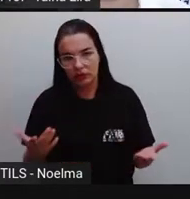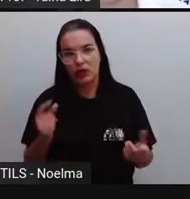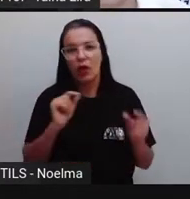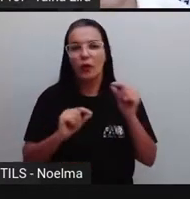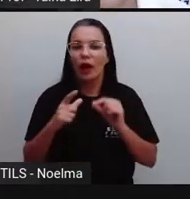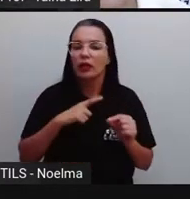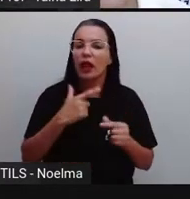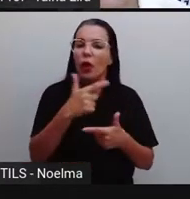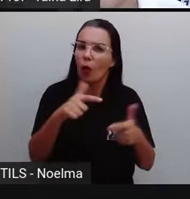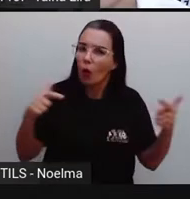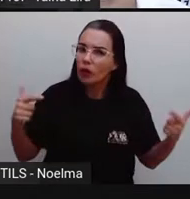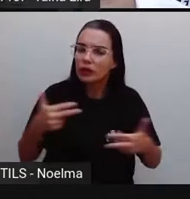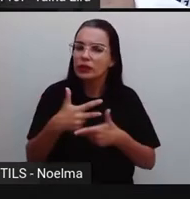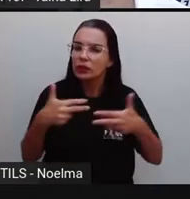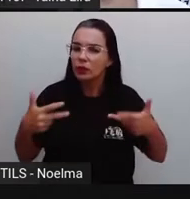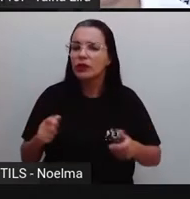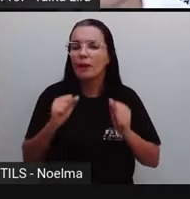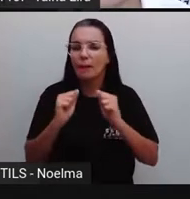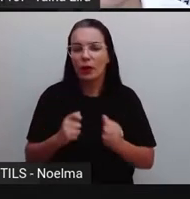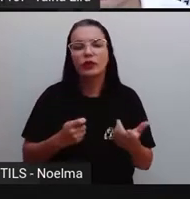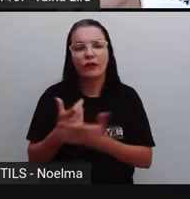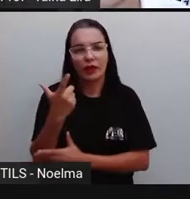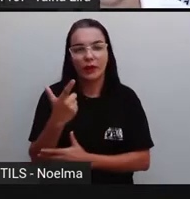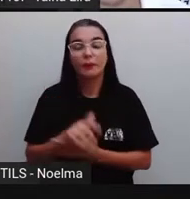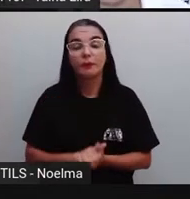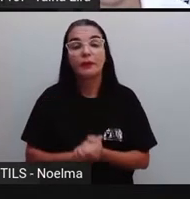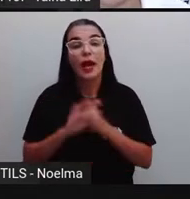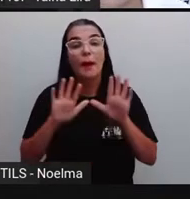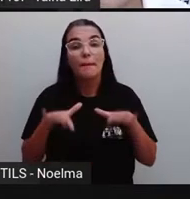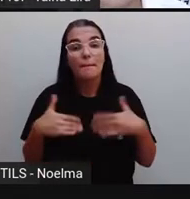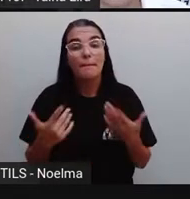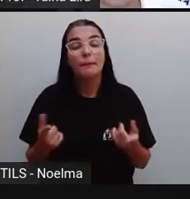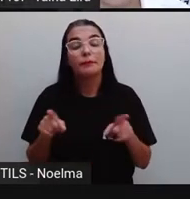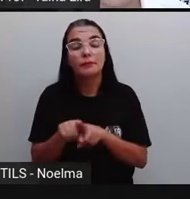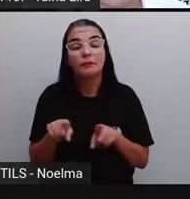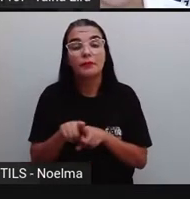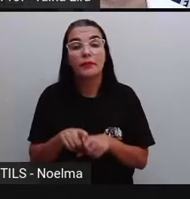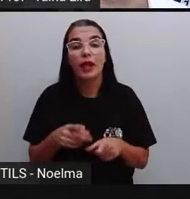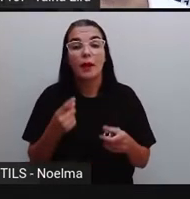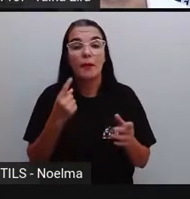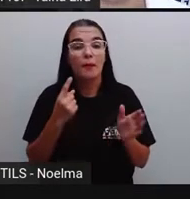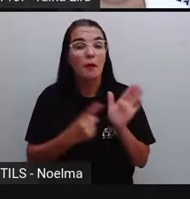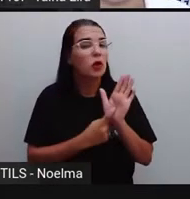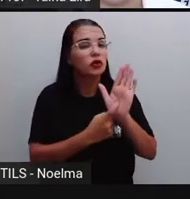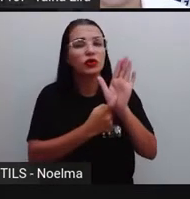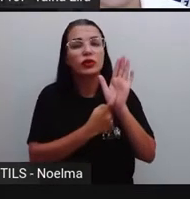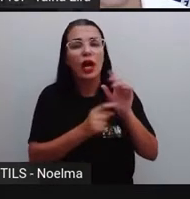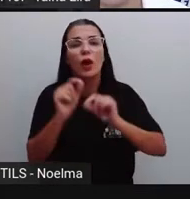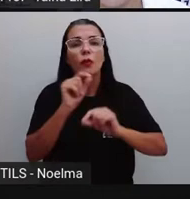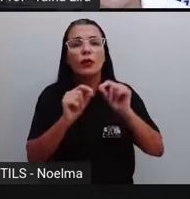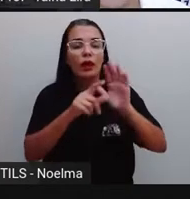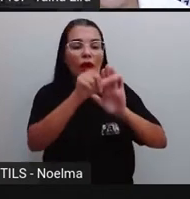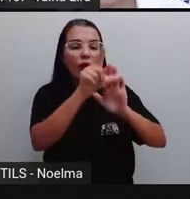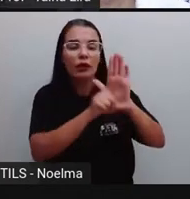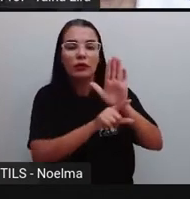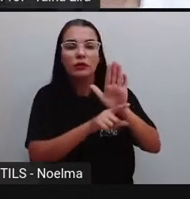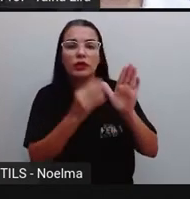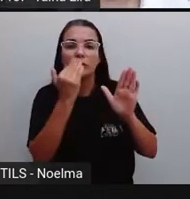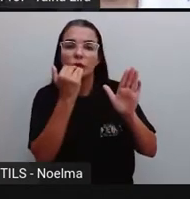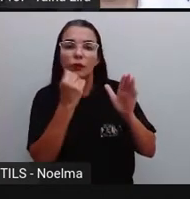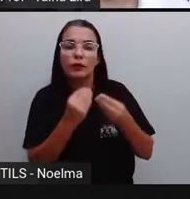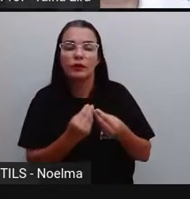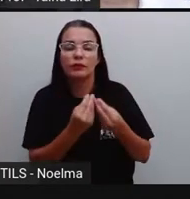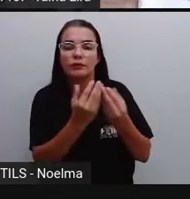pratos, outros tipos de sanduíches, mas mostrar parte do seu cardápio, né? O que é servido ali.